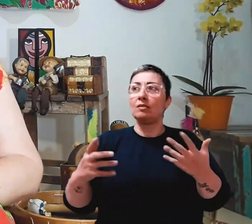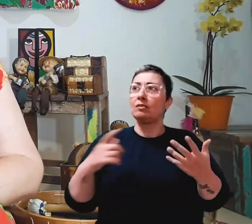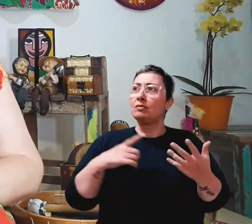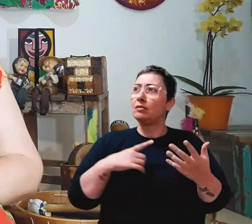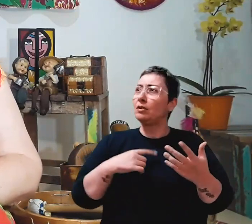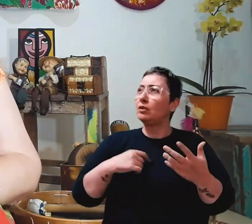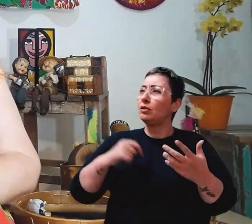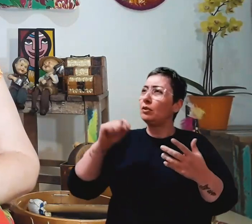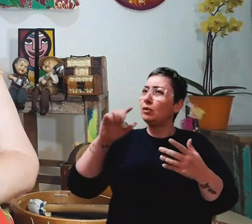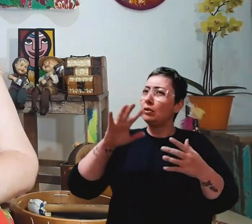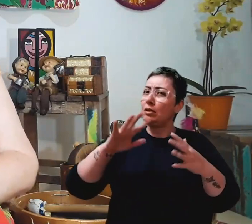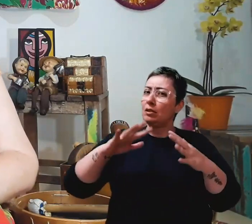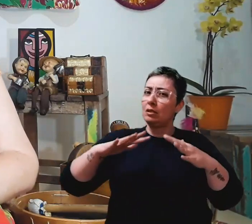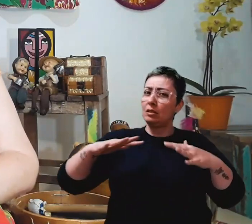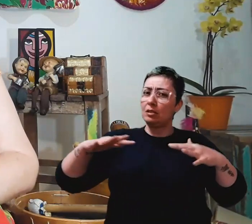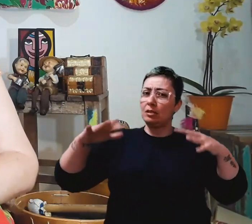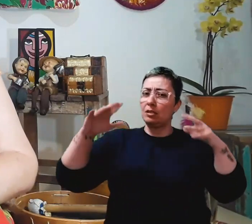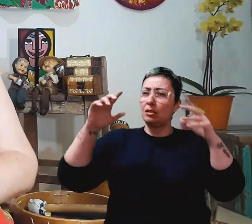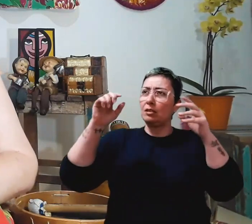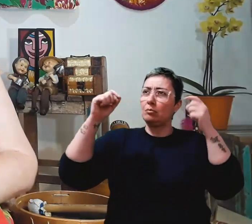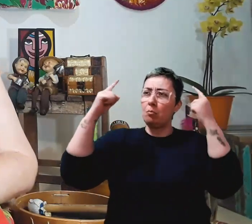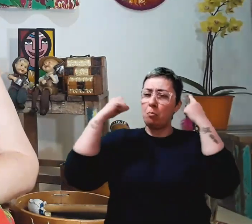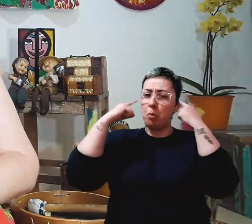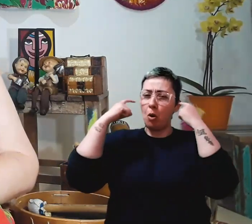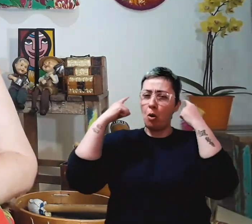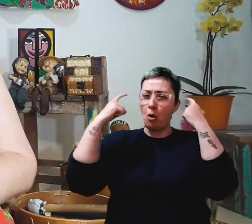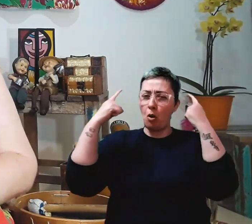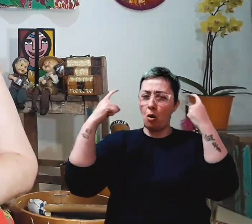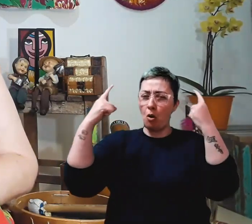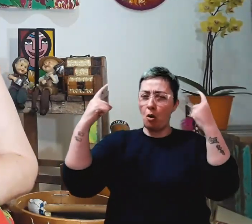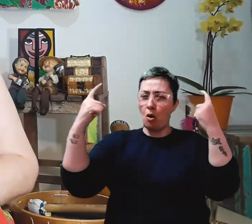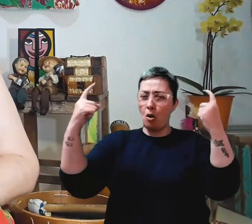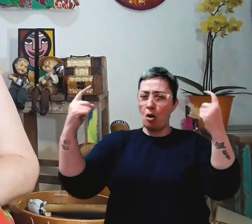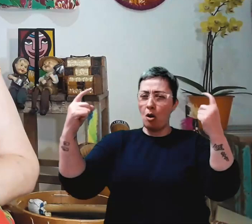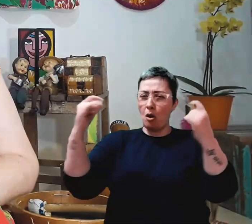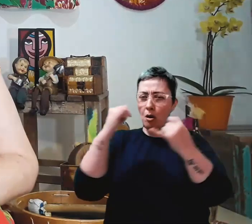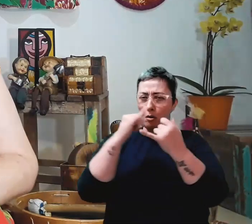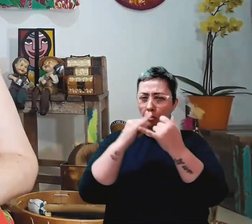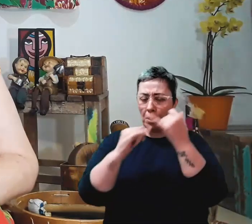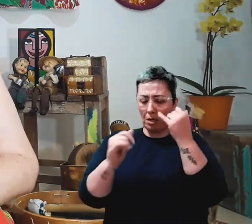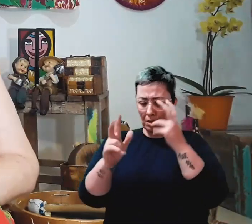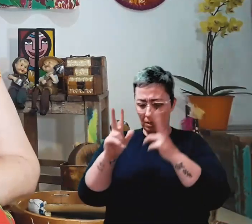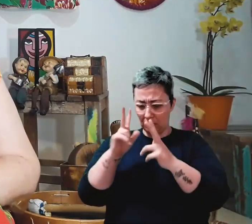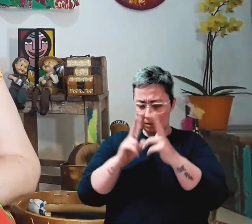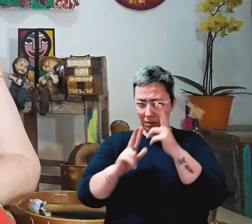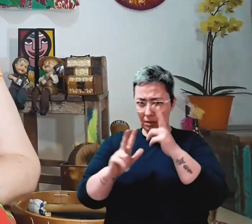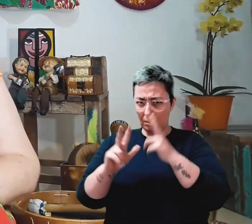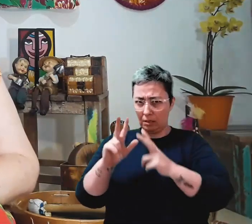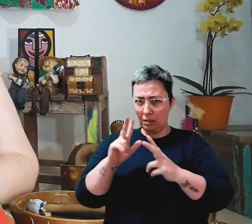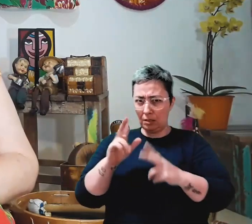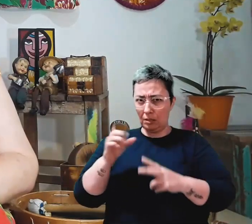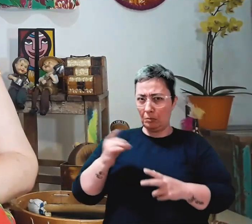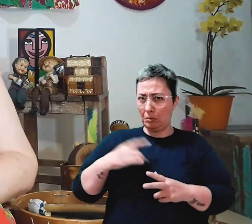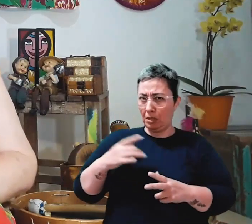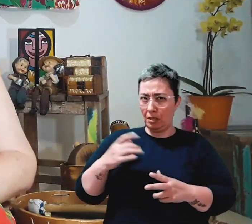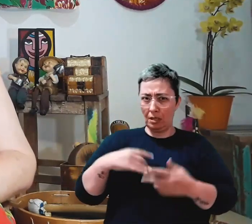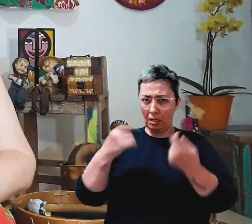Fez um som assim, falou pra mim, não tem